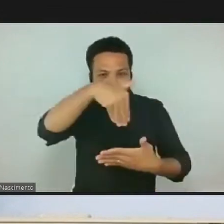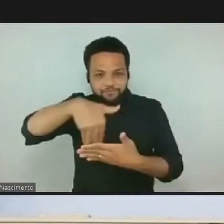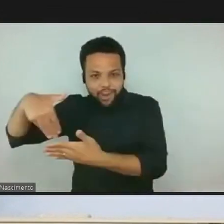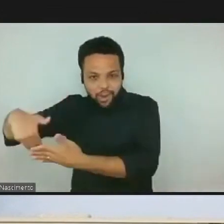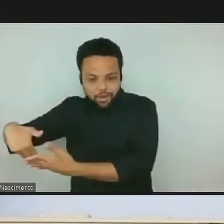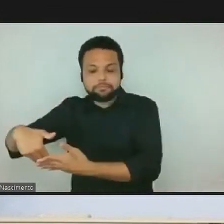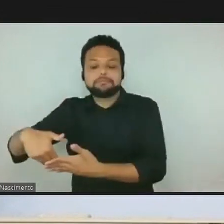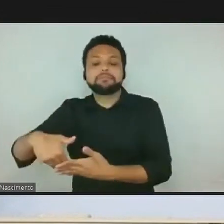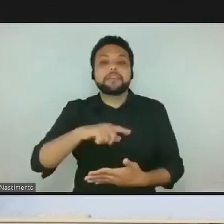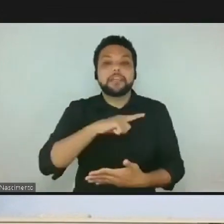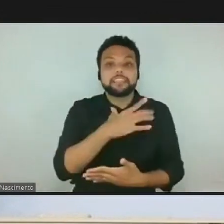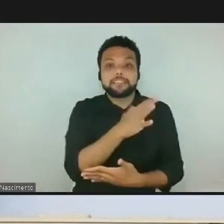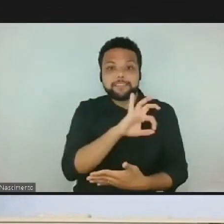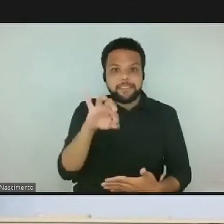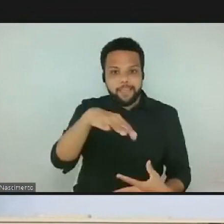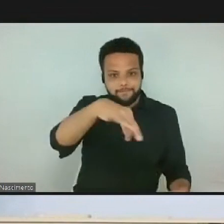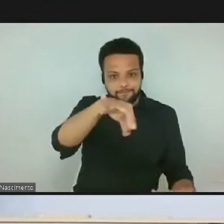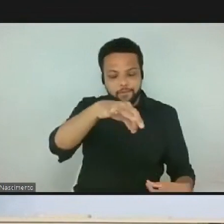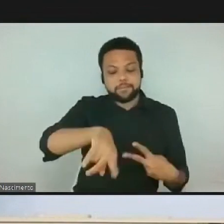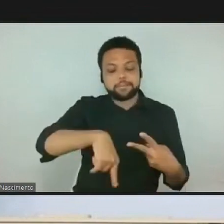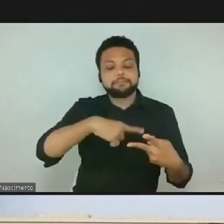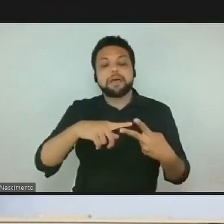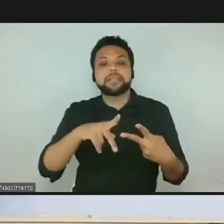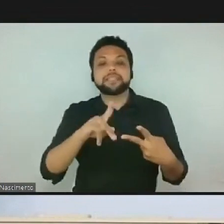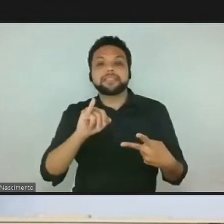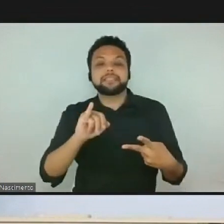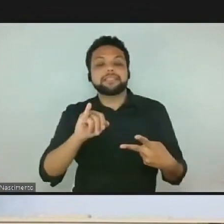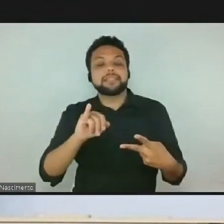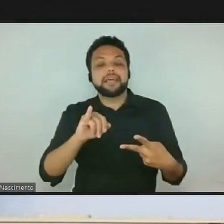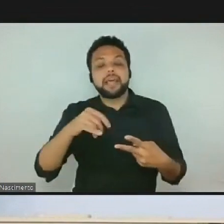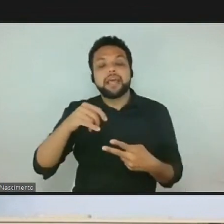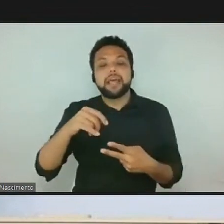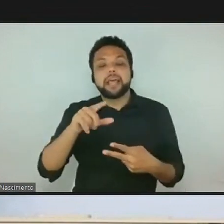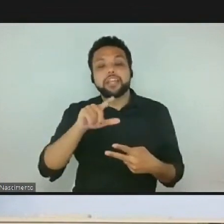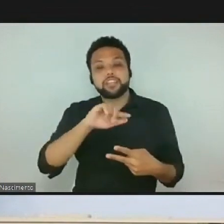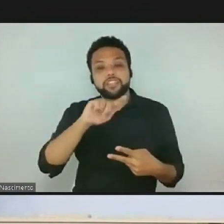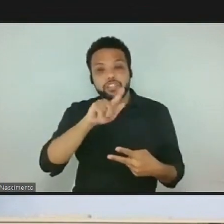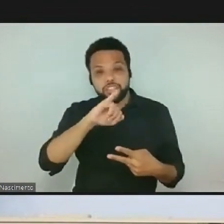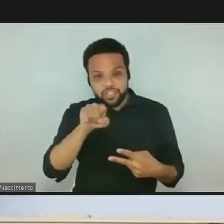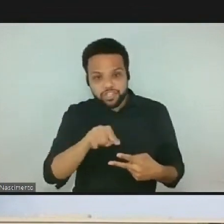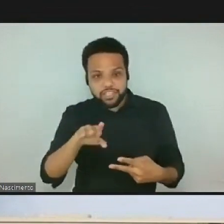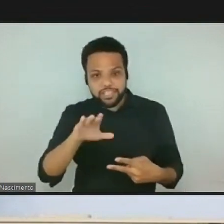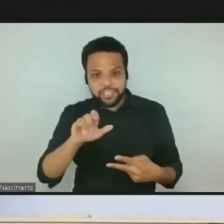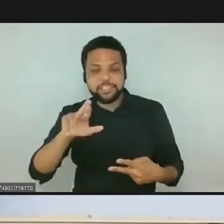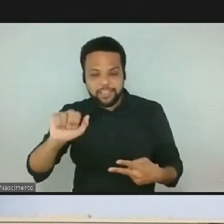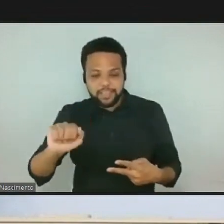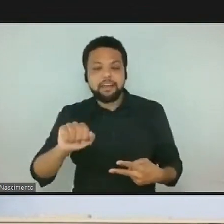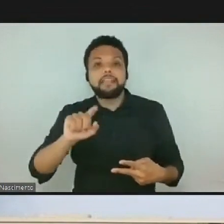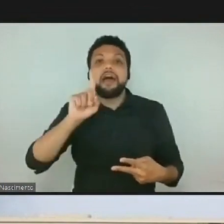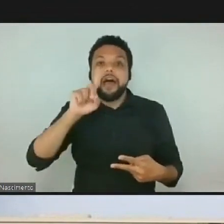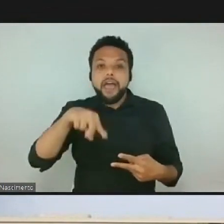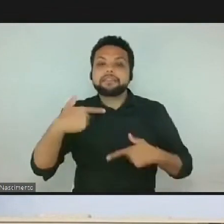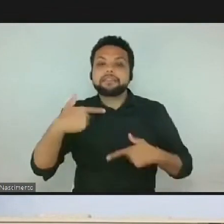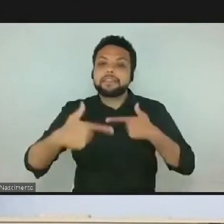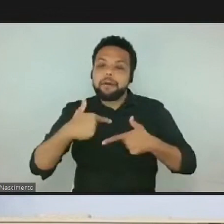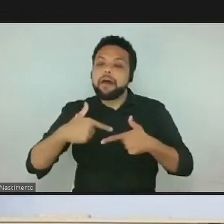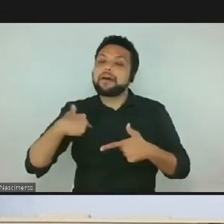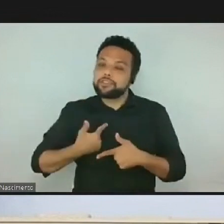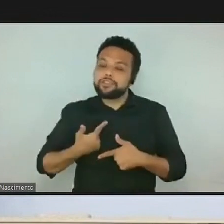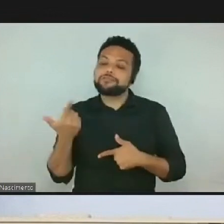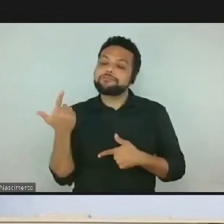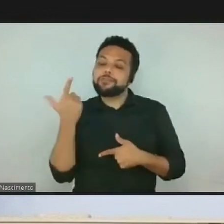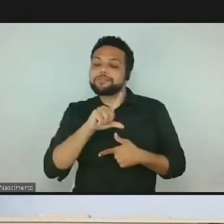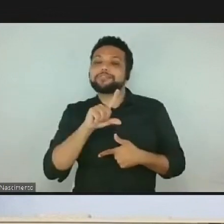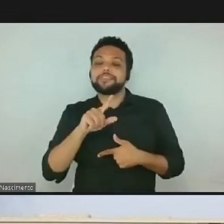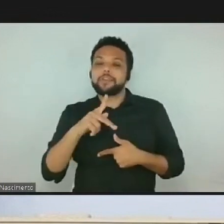um início dessa ação que a gente continua, porque o grande